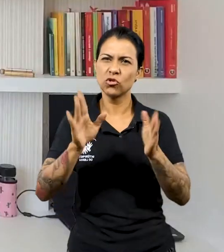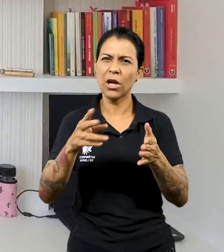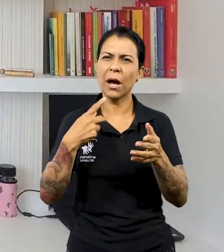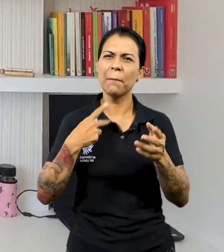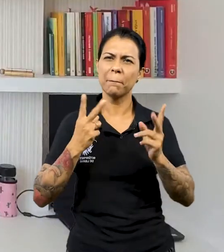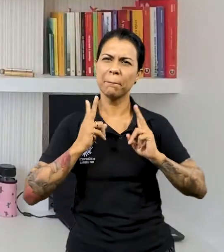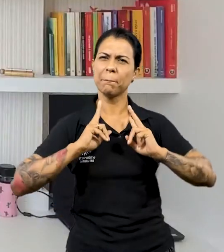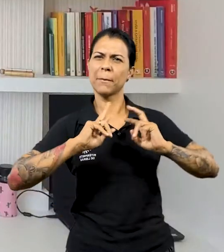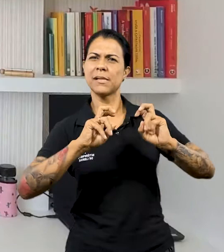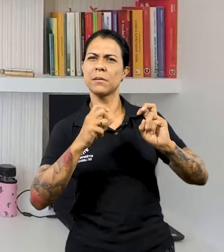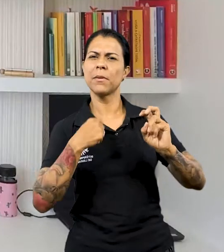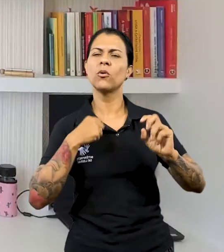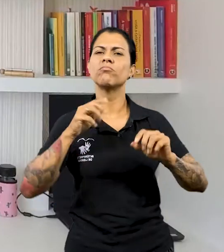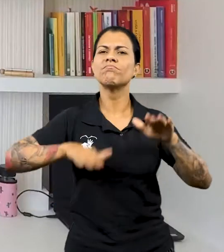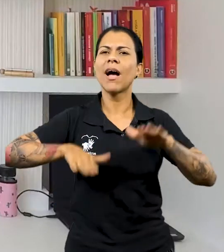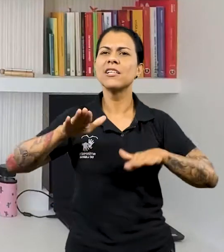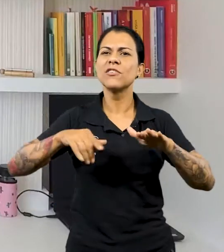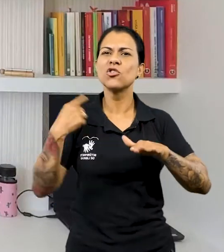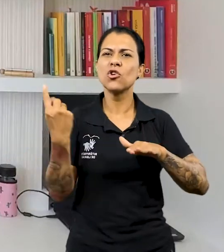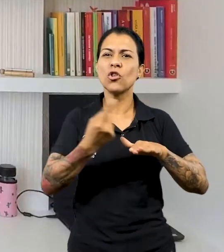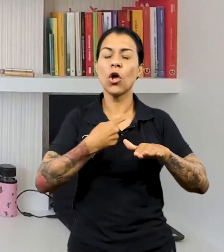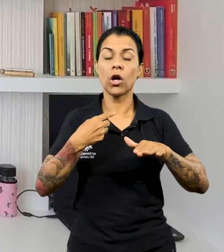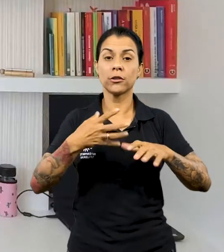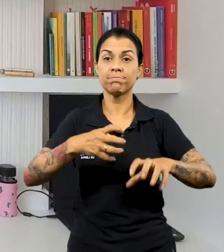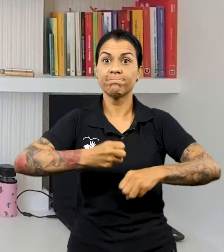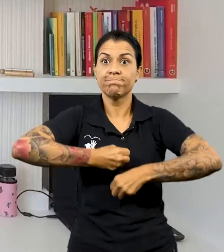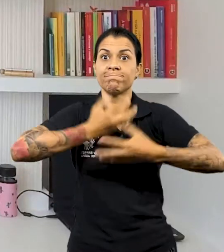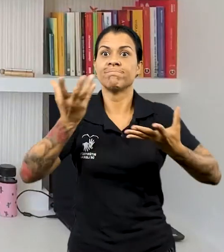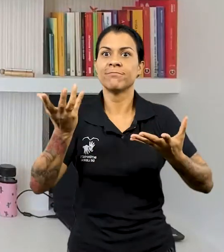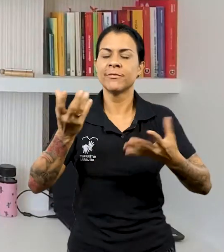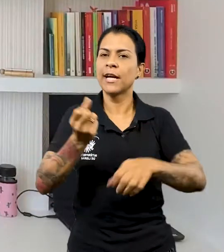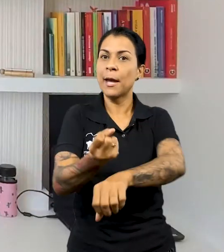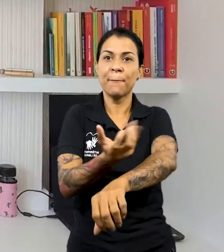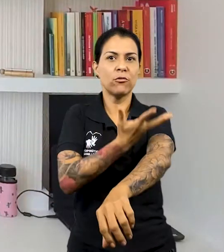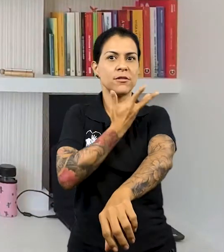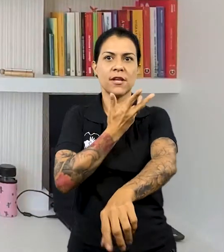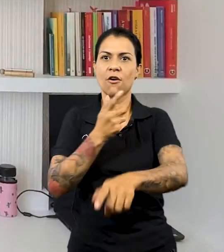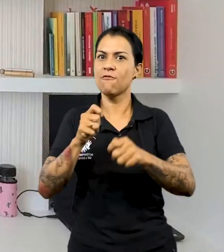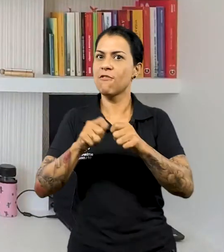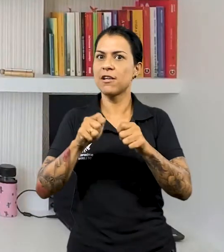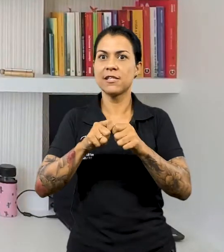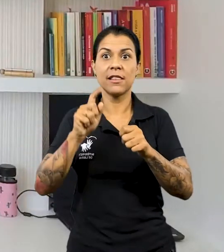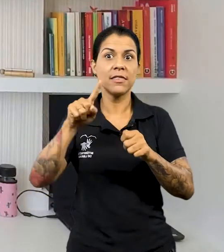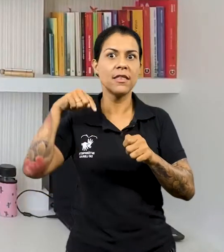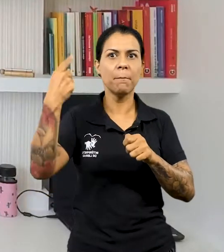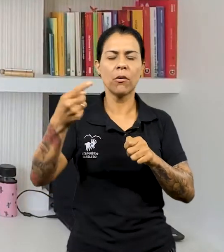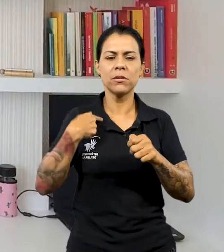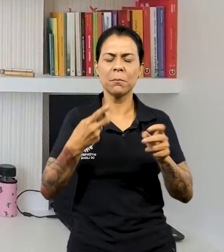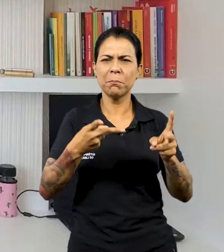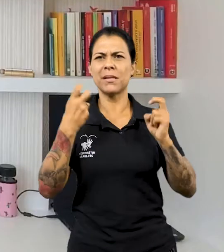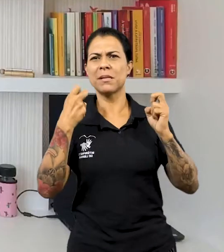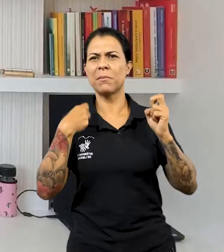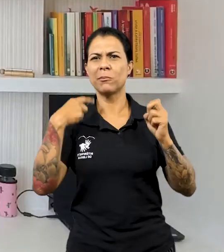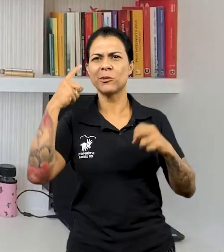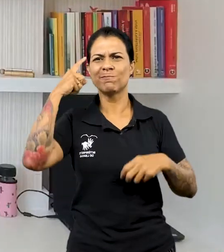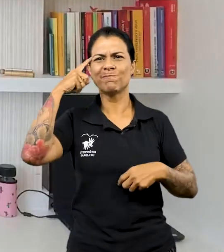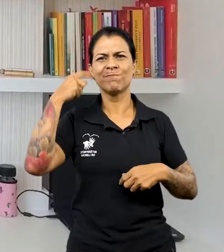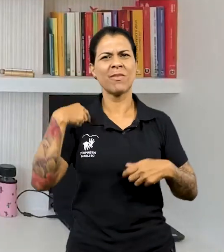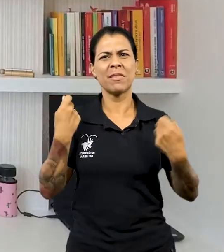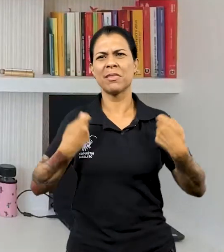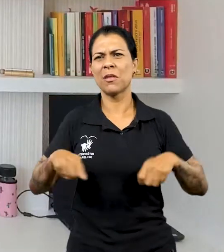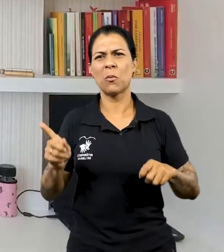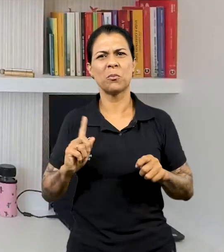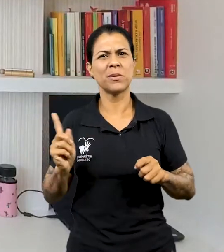Já notou que muitas vezes agimos guiados pelo impulso da emoção e só nos damos conta depois que fizemos algo que